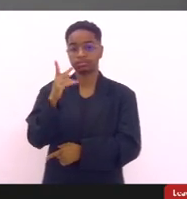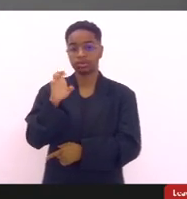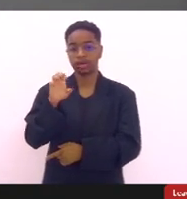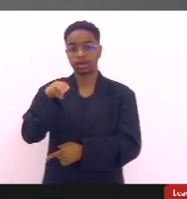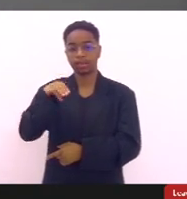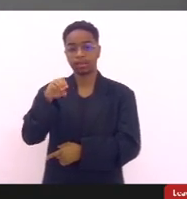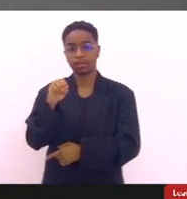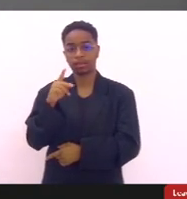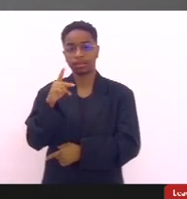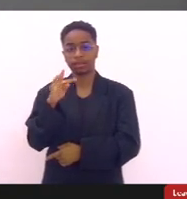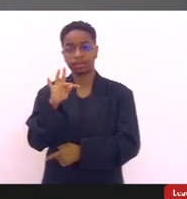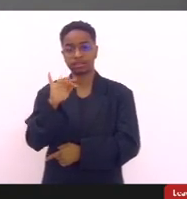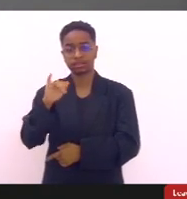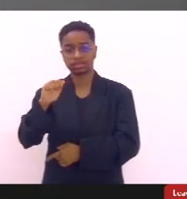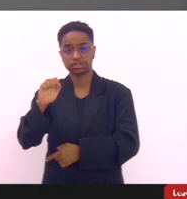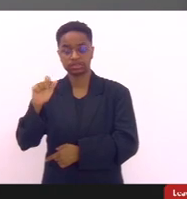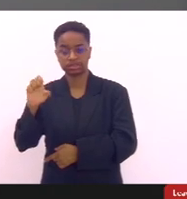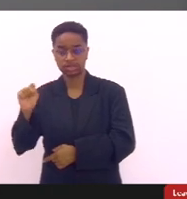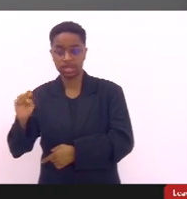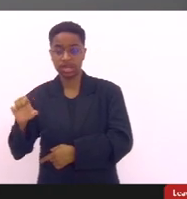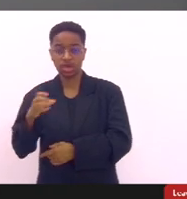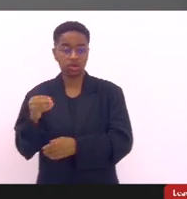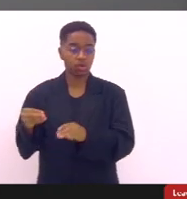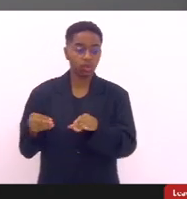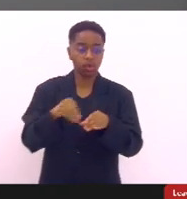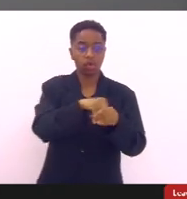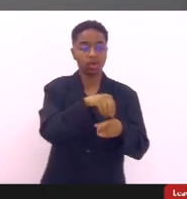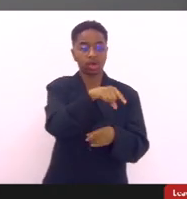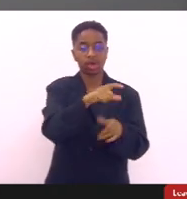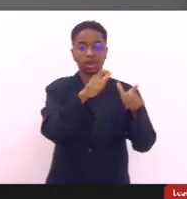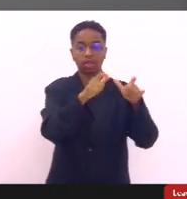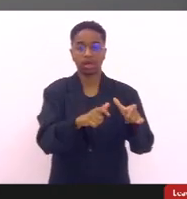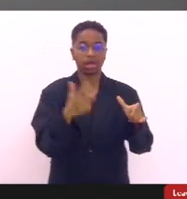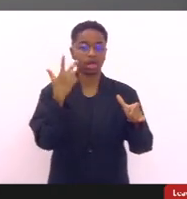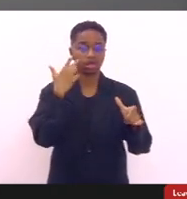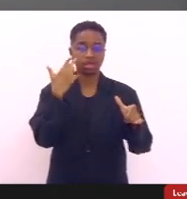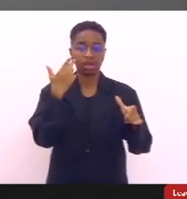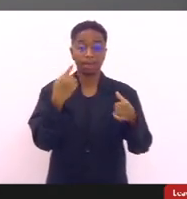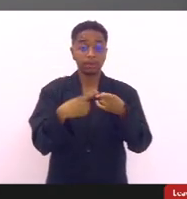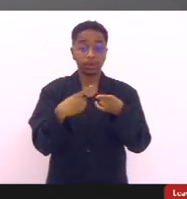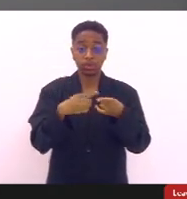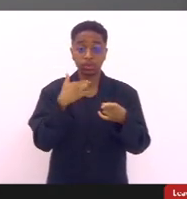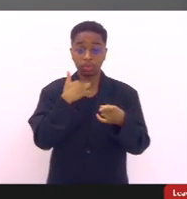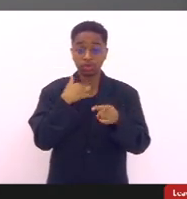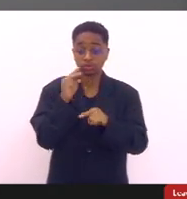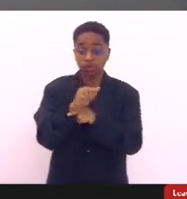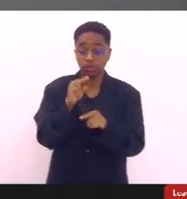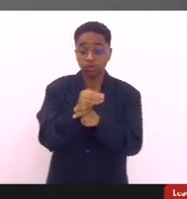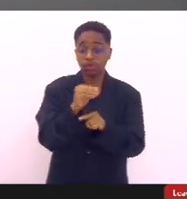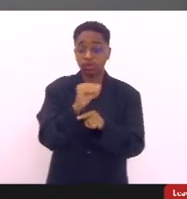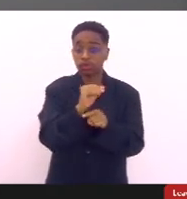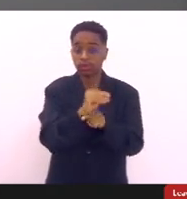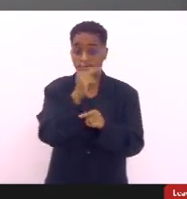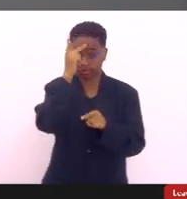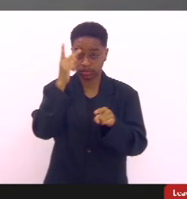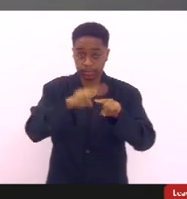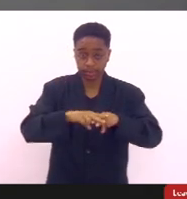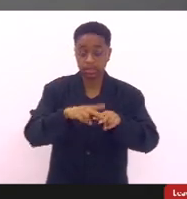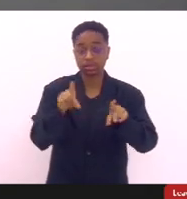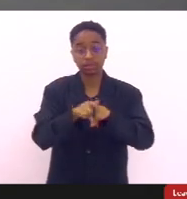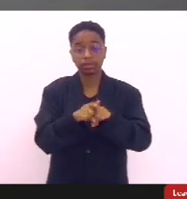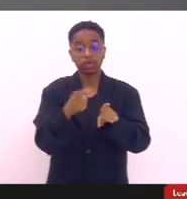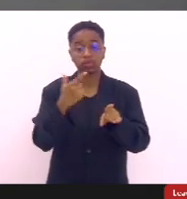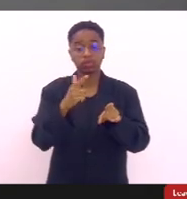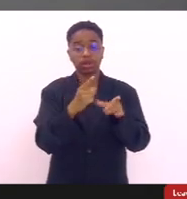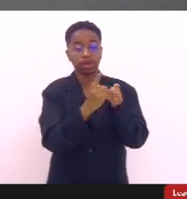geral, que vai dizer, não podemos acautelar o preso e não temos isolamento. Essa é a resposta padrão. Um paciente